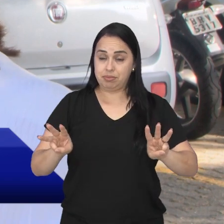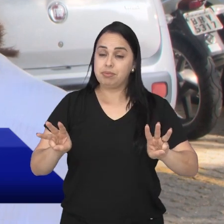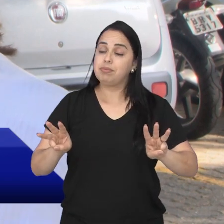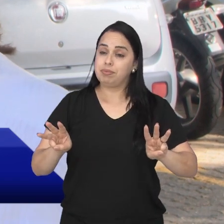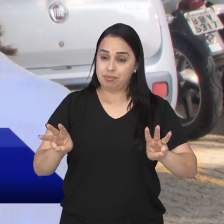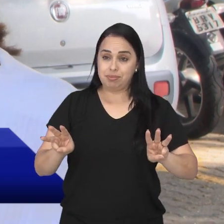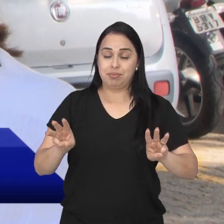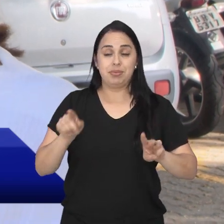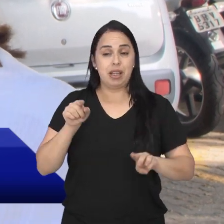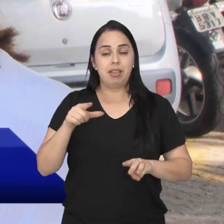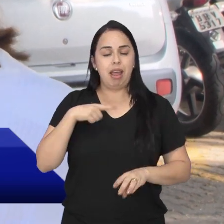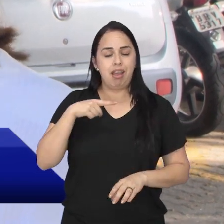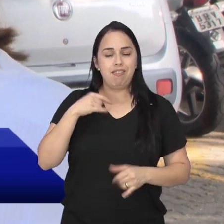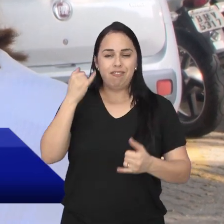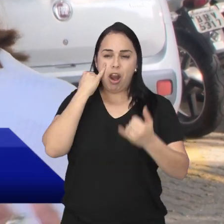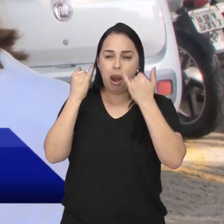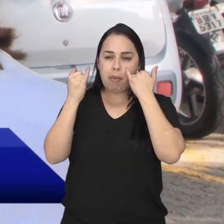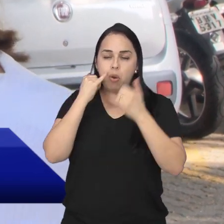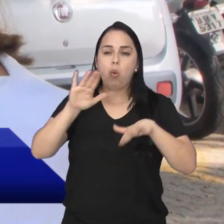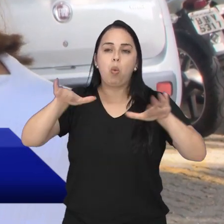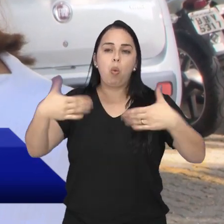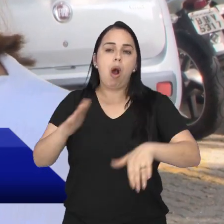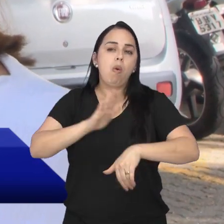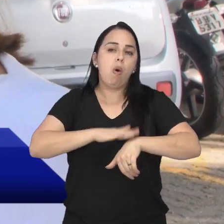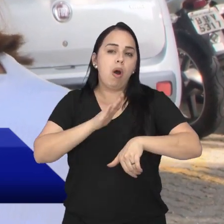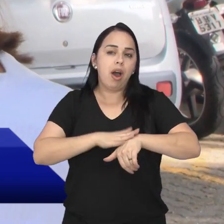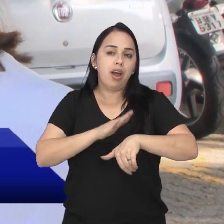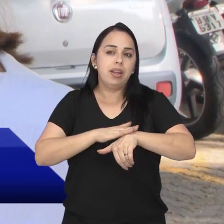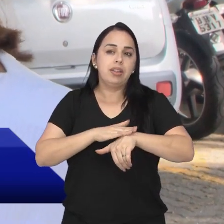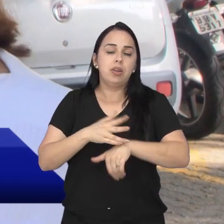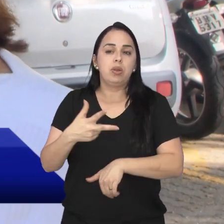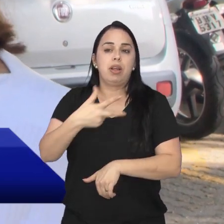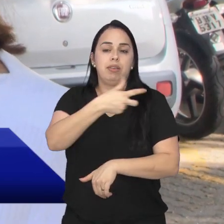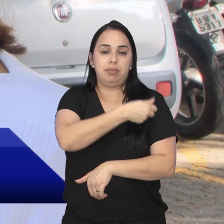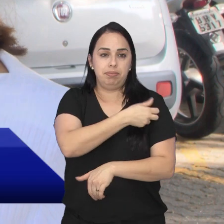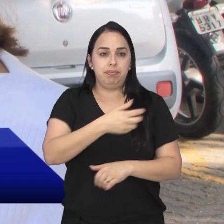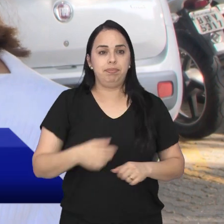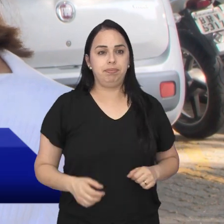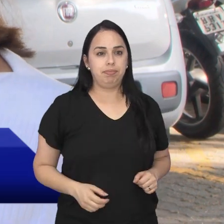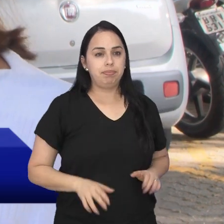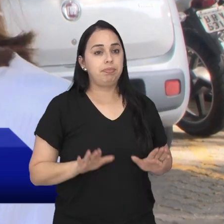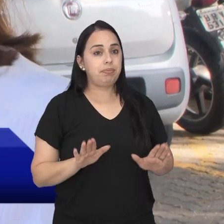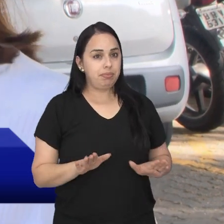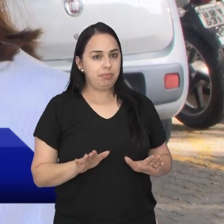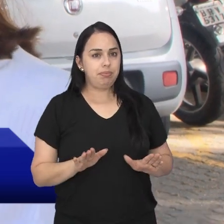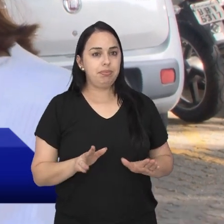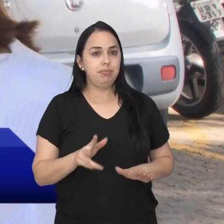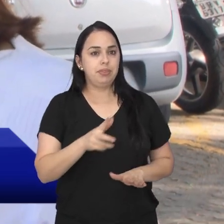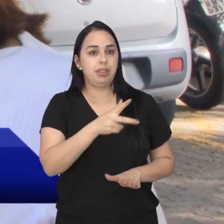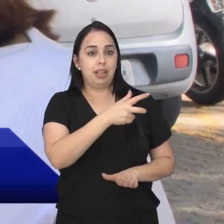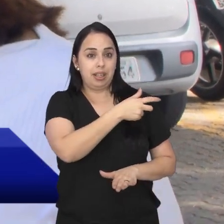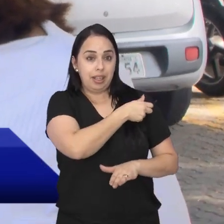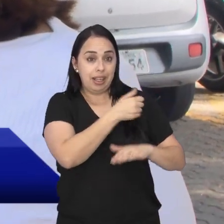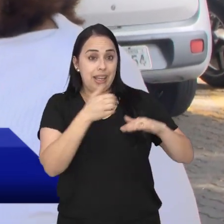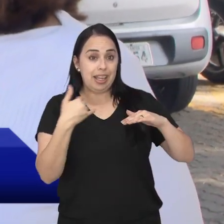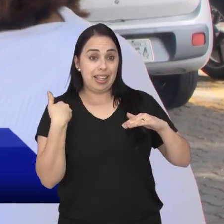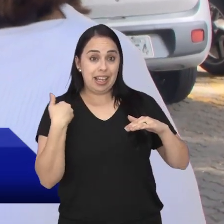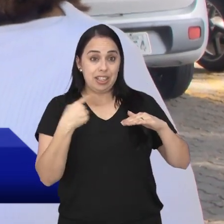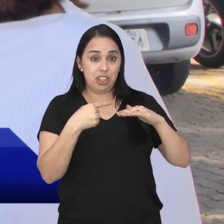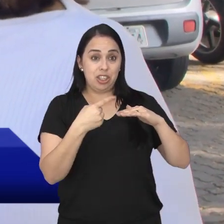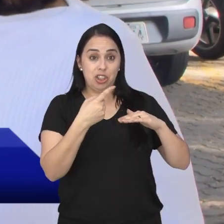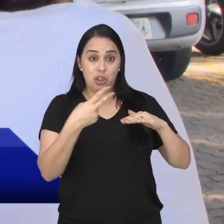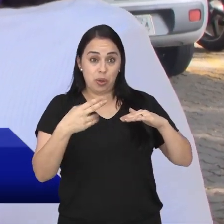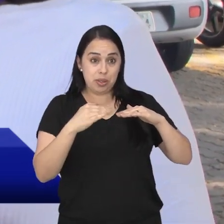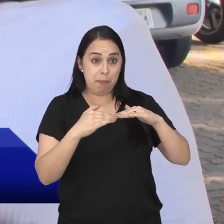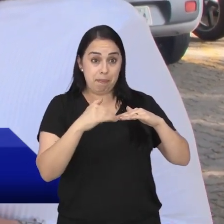www.sjc.sp.gov.br lá tem informações dos horários das dessa vacinação e mesmo assim né vacinando 12 ou mais lembrando que